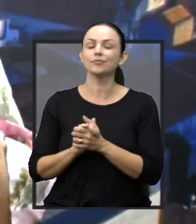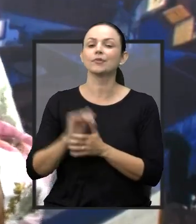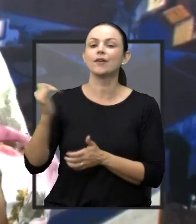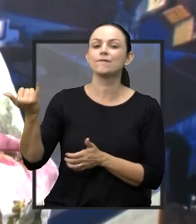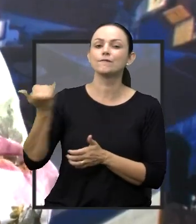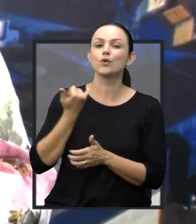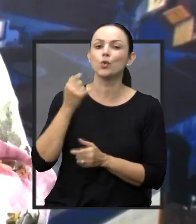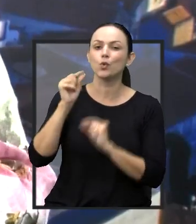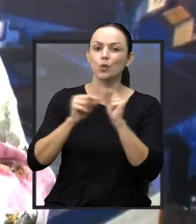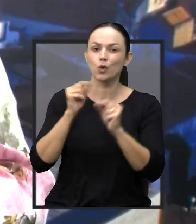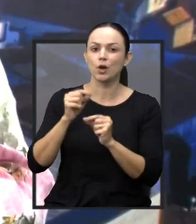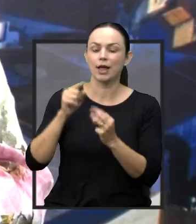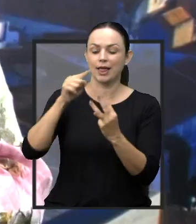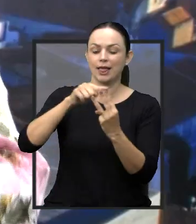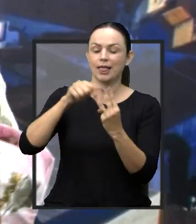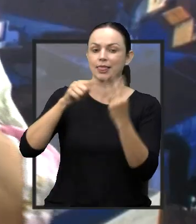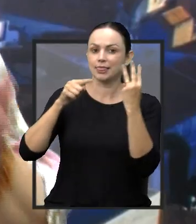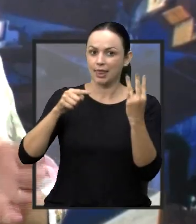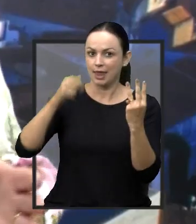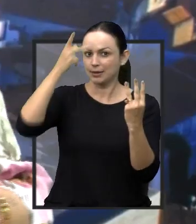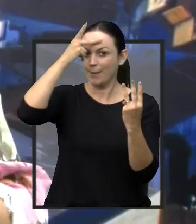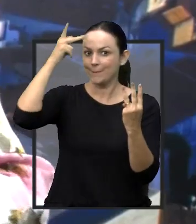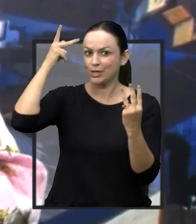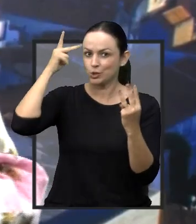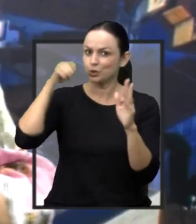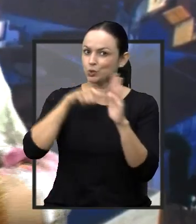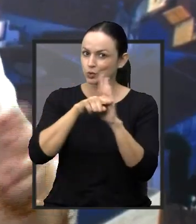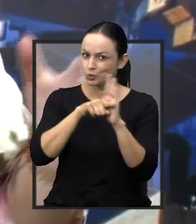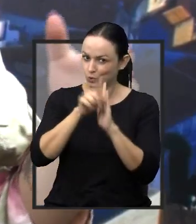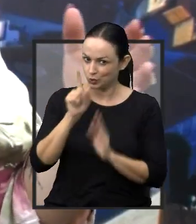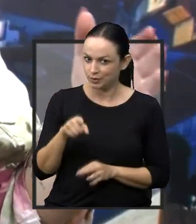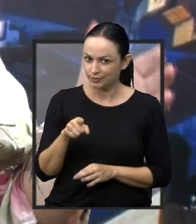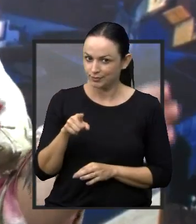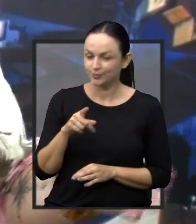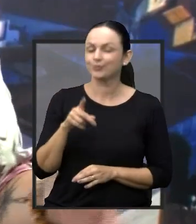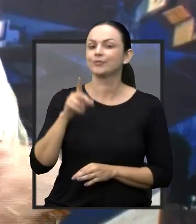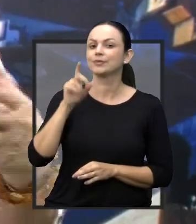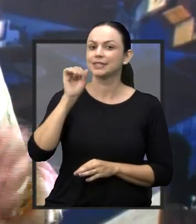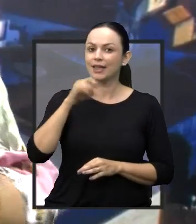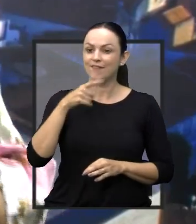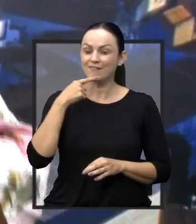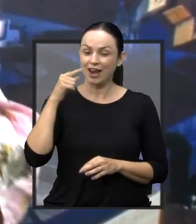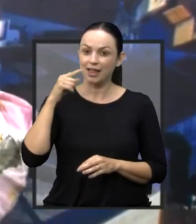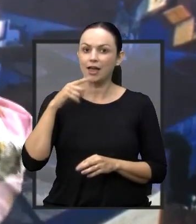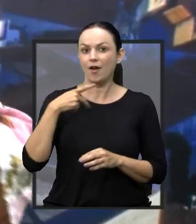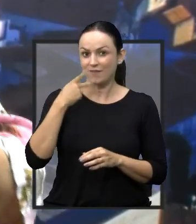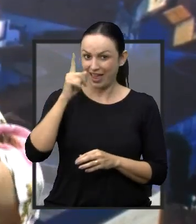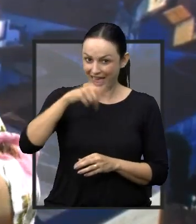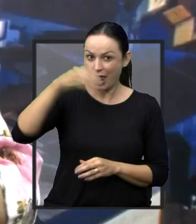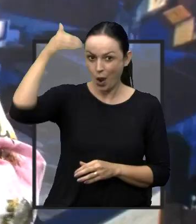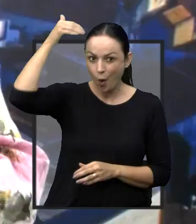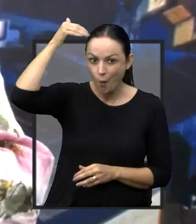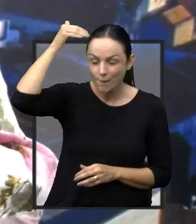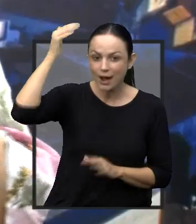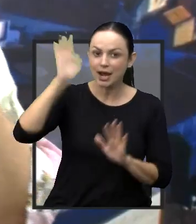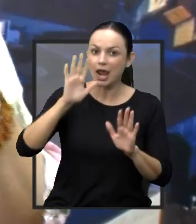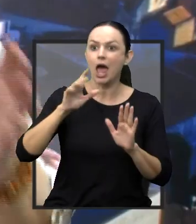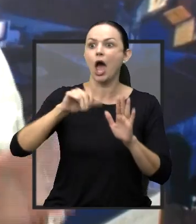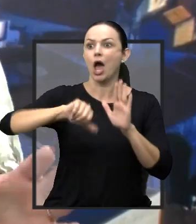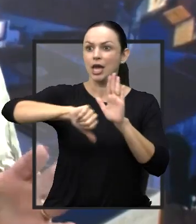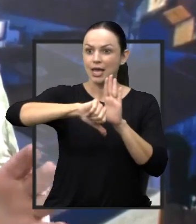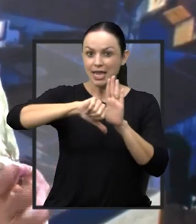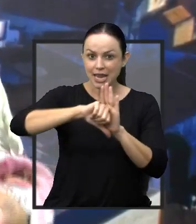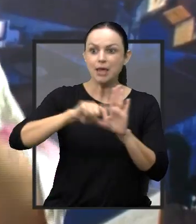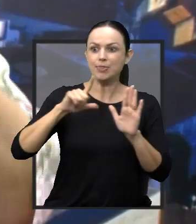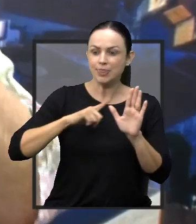informação é que 3 pessoas são investigadas. E sim, ninguém está dizendo que eles são culpados, tampouco afirmando que o crime